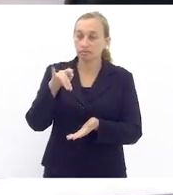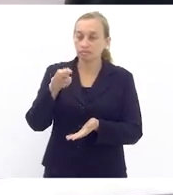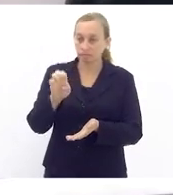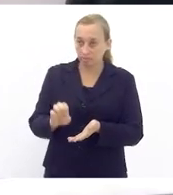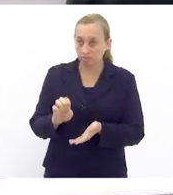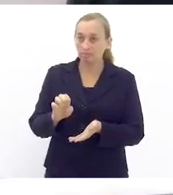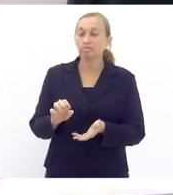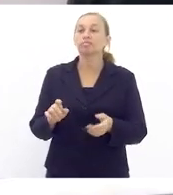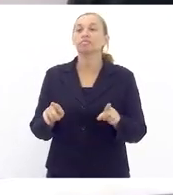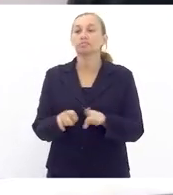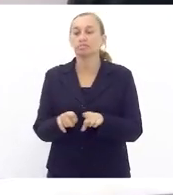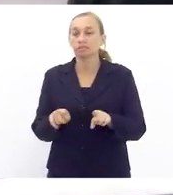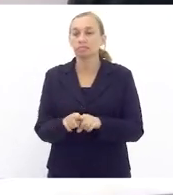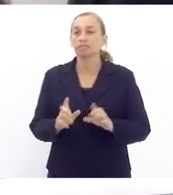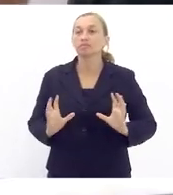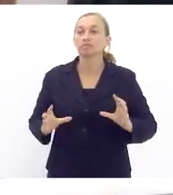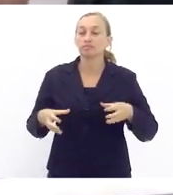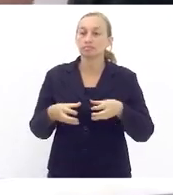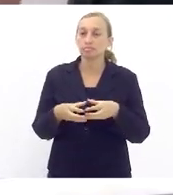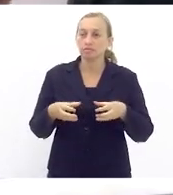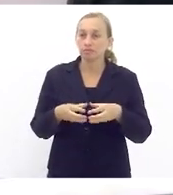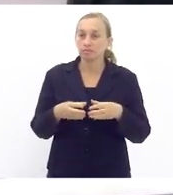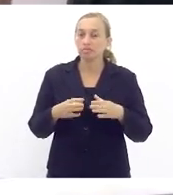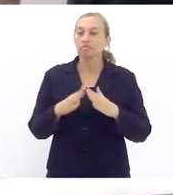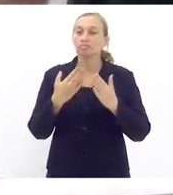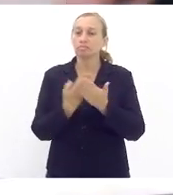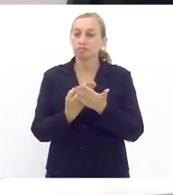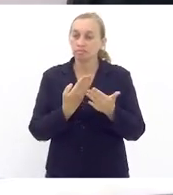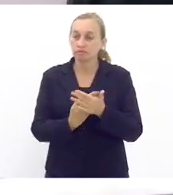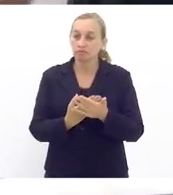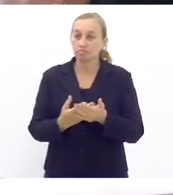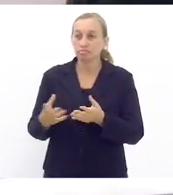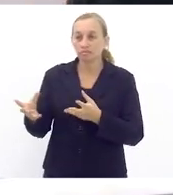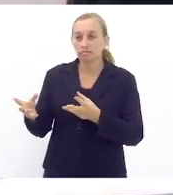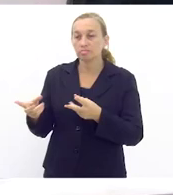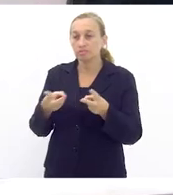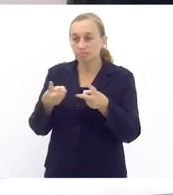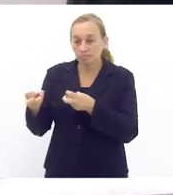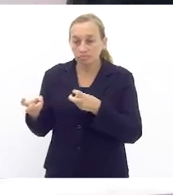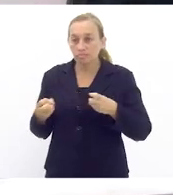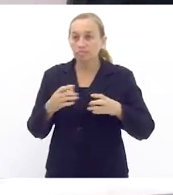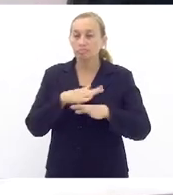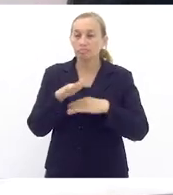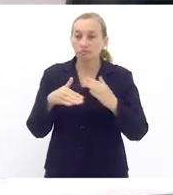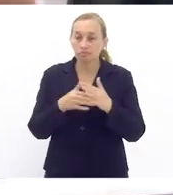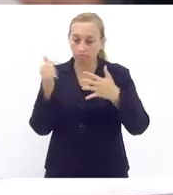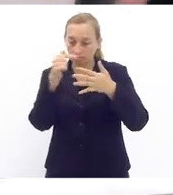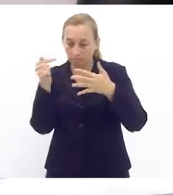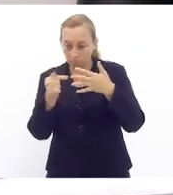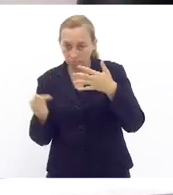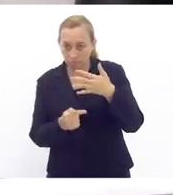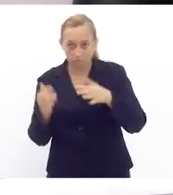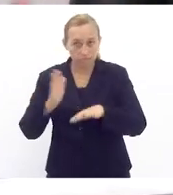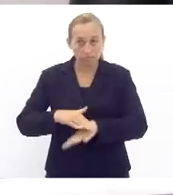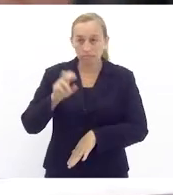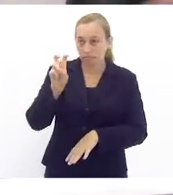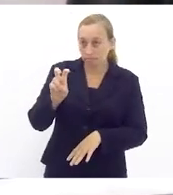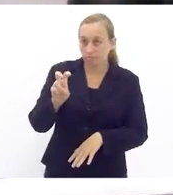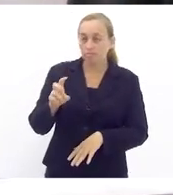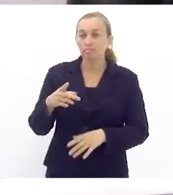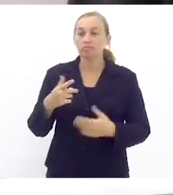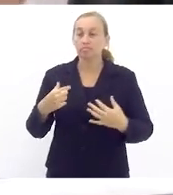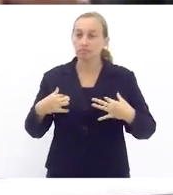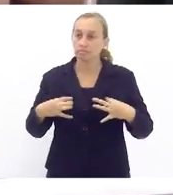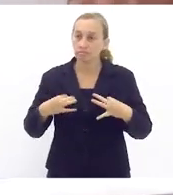com a comunidade escolar ouvindo os pontos foram mais de cinco pontos né em que a gente foi também se colocando